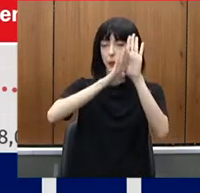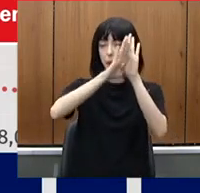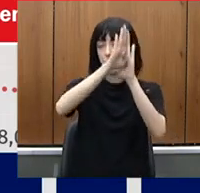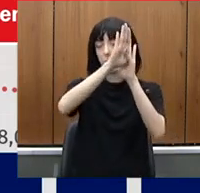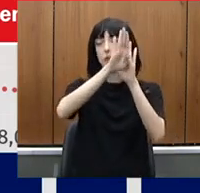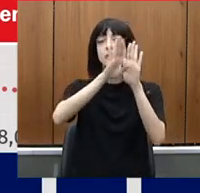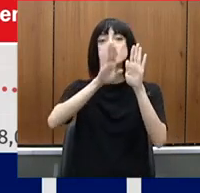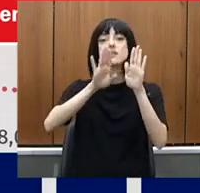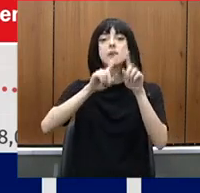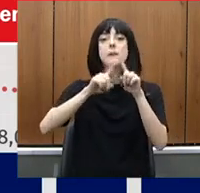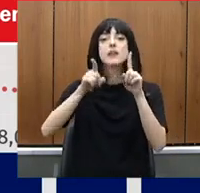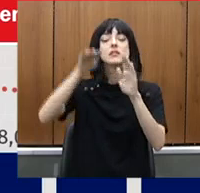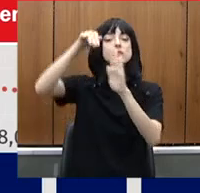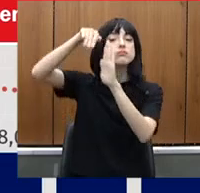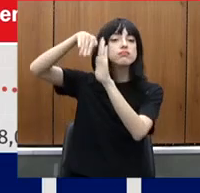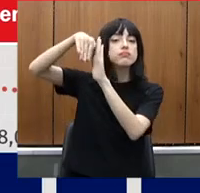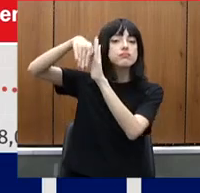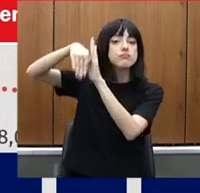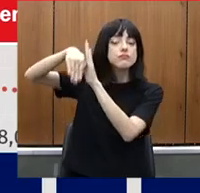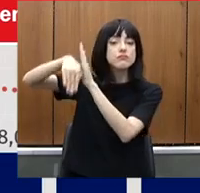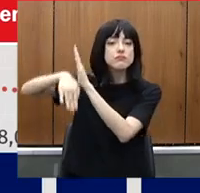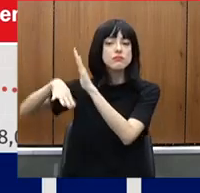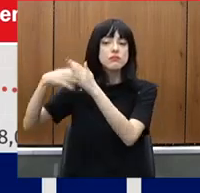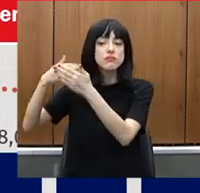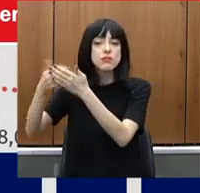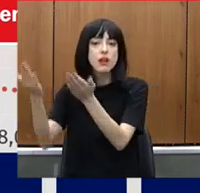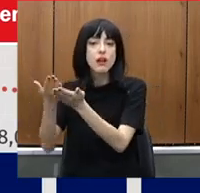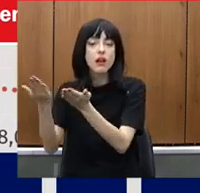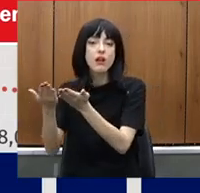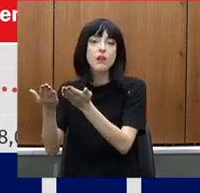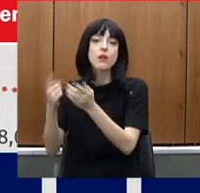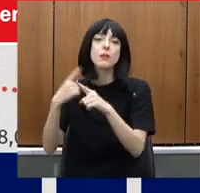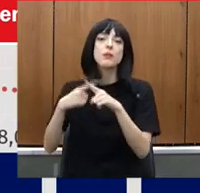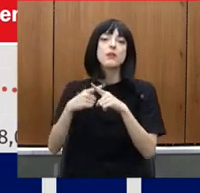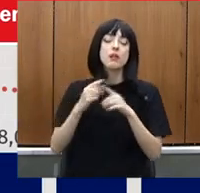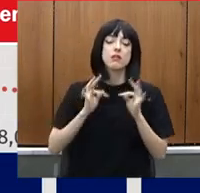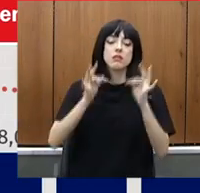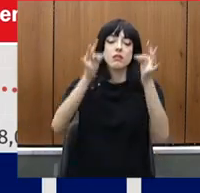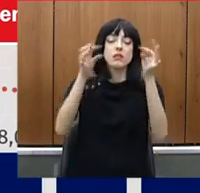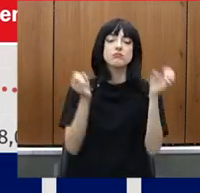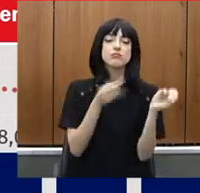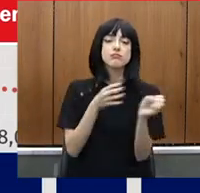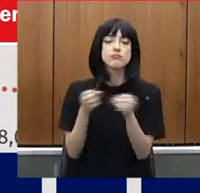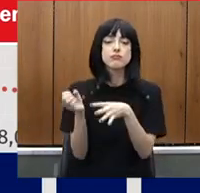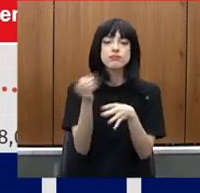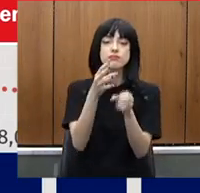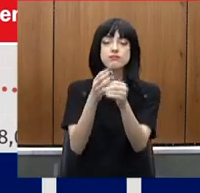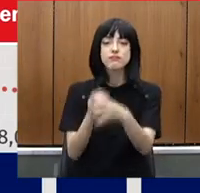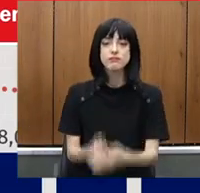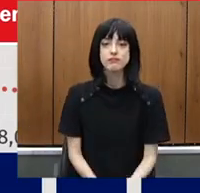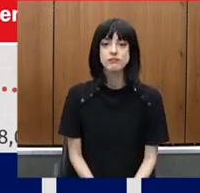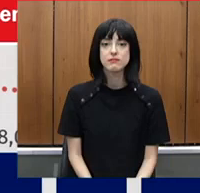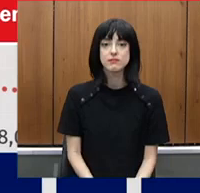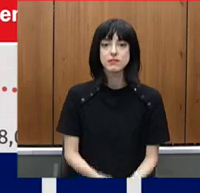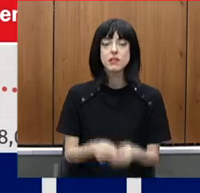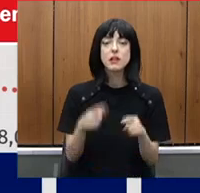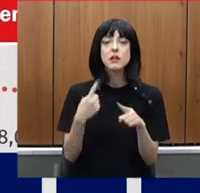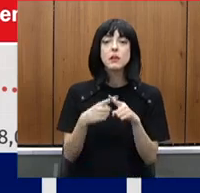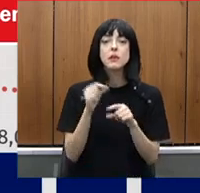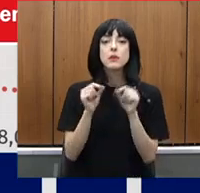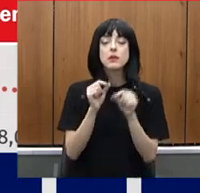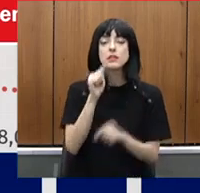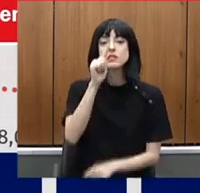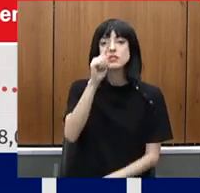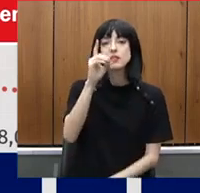criado uma inovação tecnológica que foi a gdo né para os senhores compreender às vezes algum alguém questiona né o fato da PM trabalhar